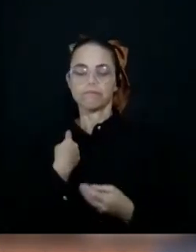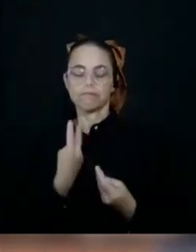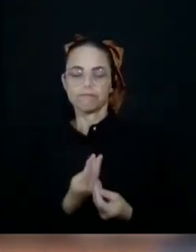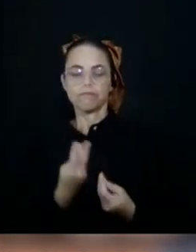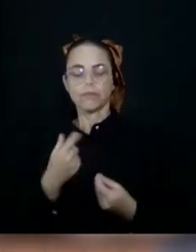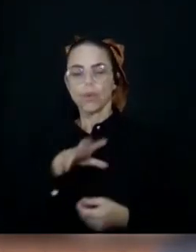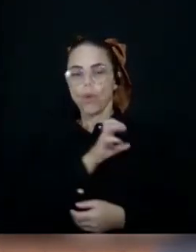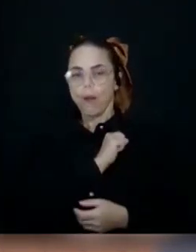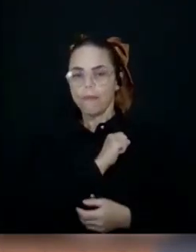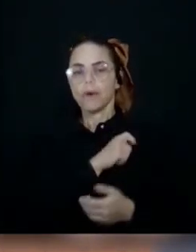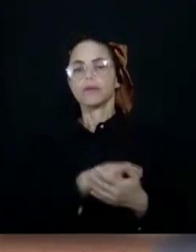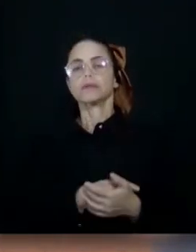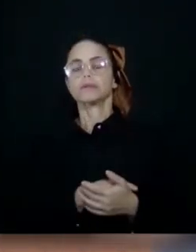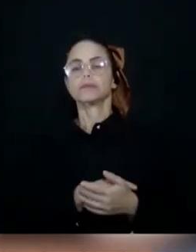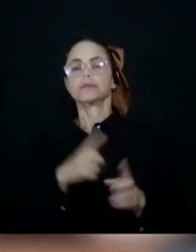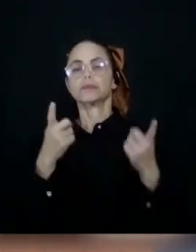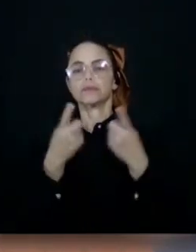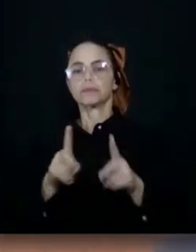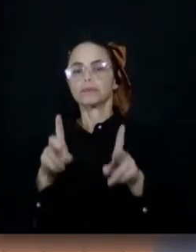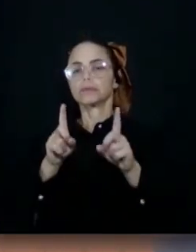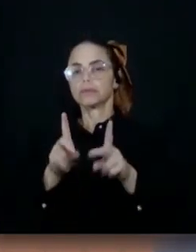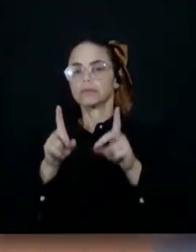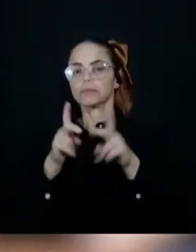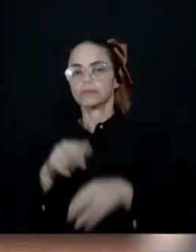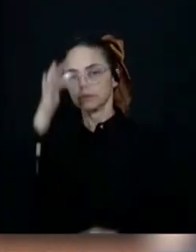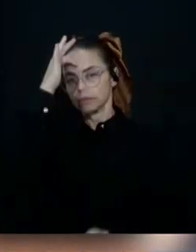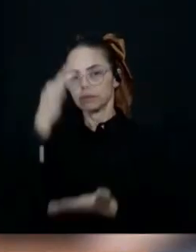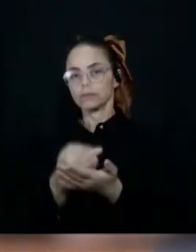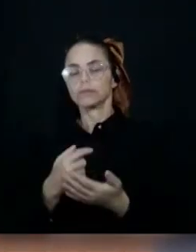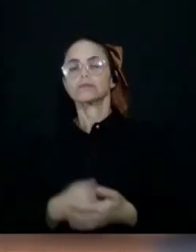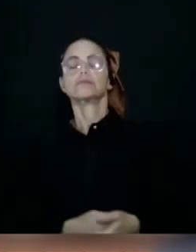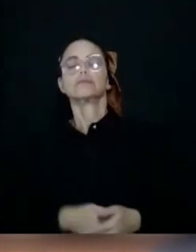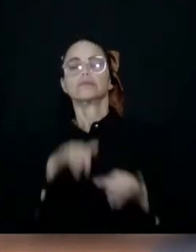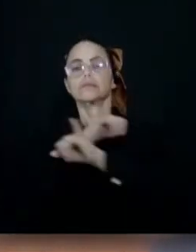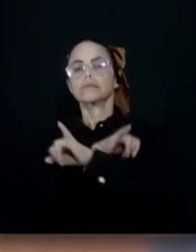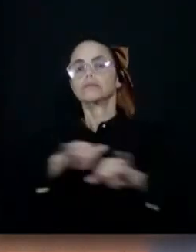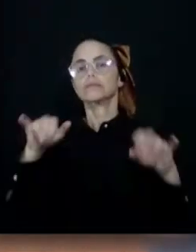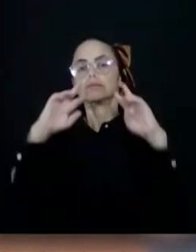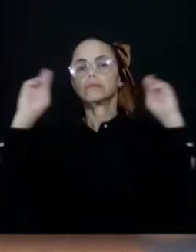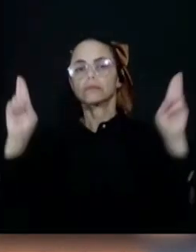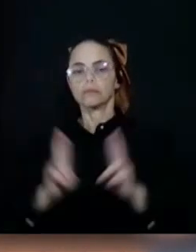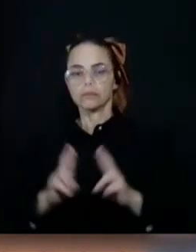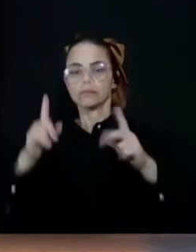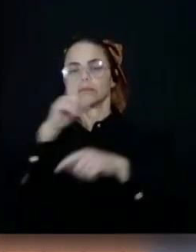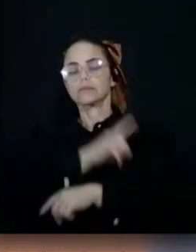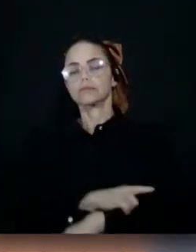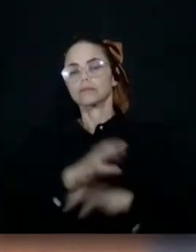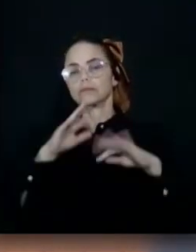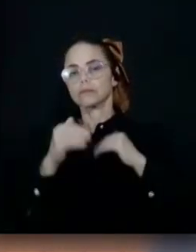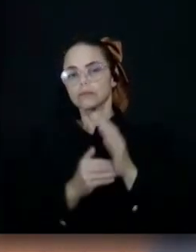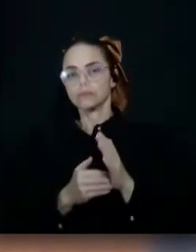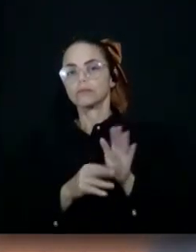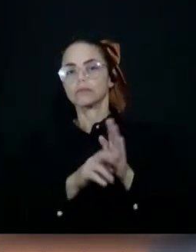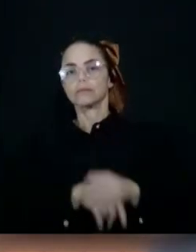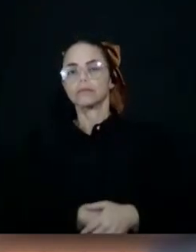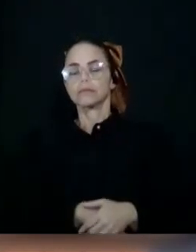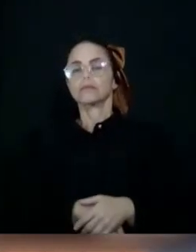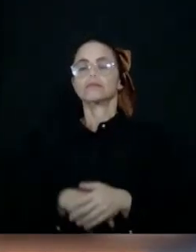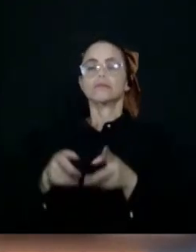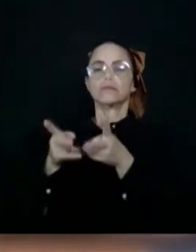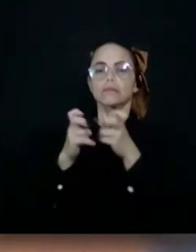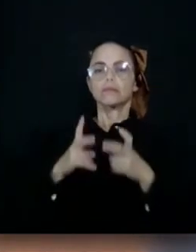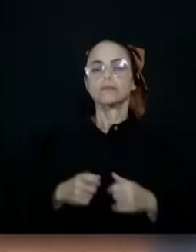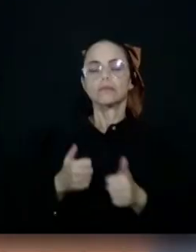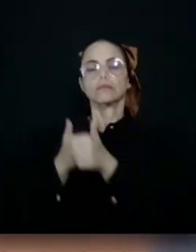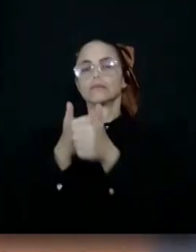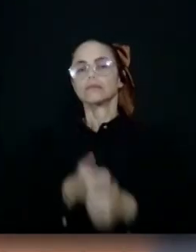de doutrina da nossa fé, de anúncio do reino, de tudo que a gente ouve e acompanha de